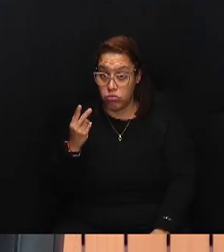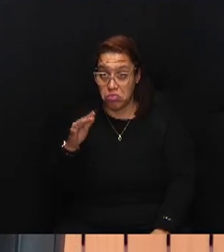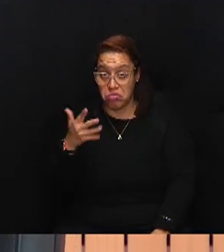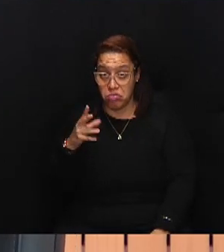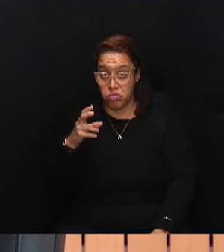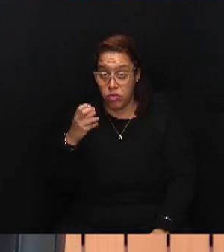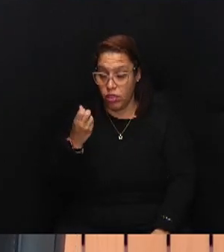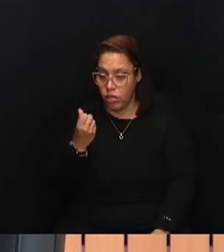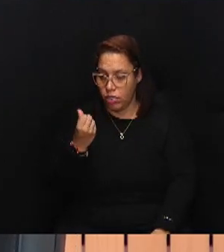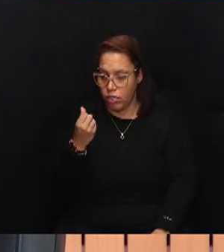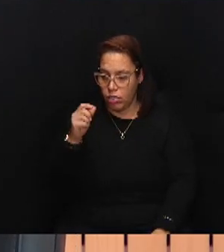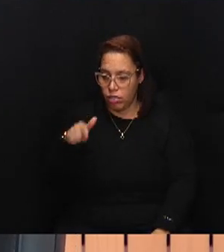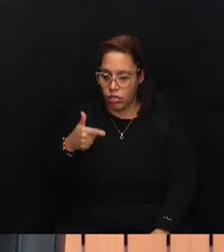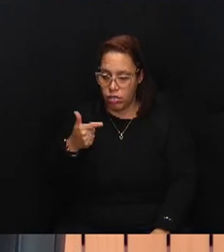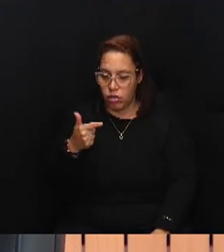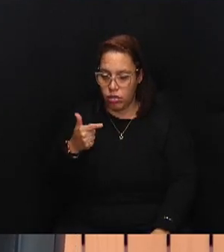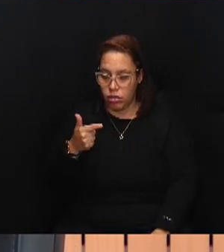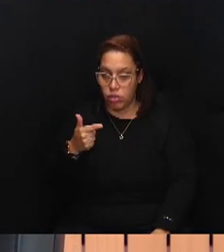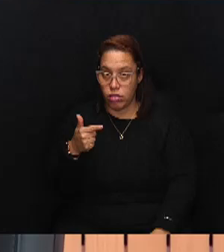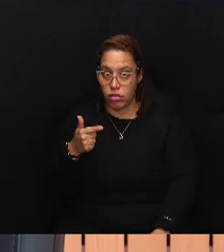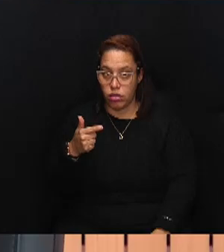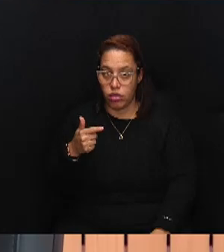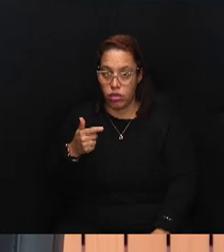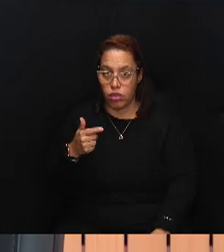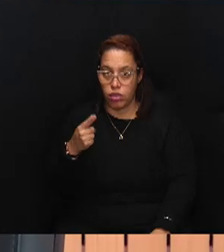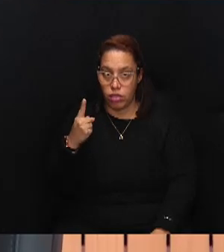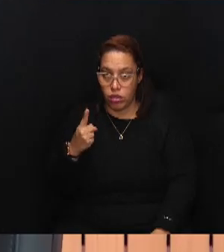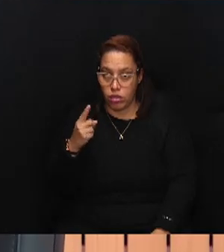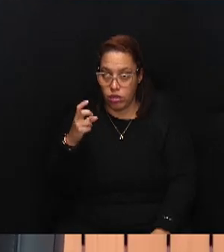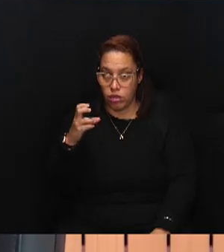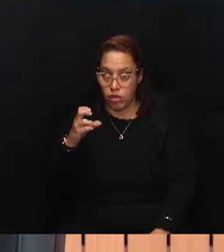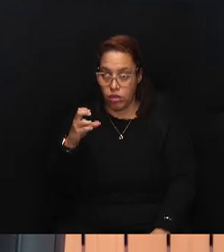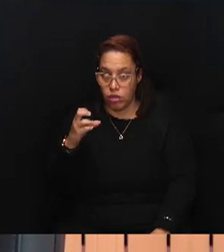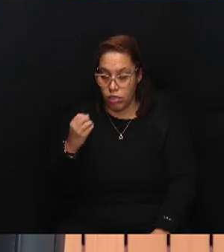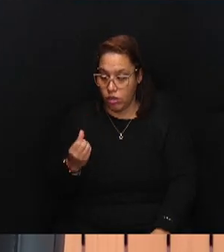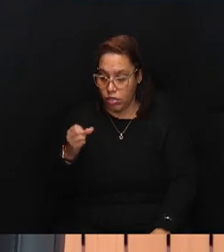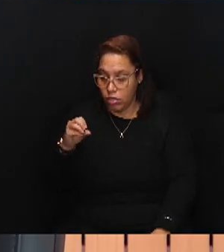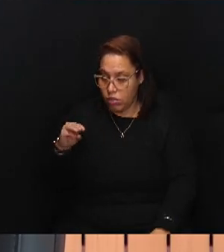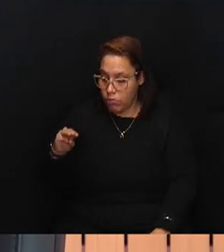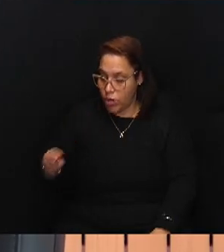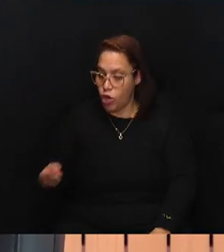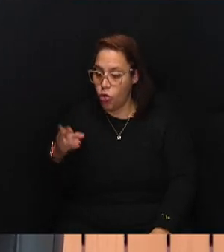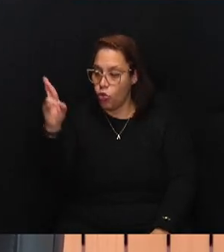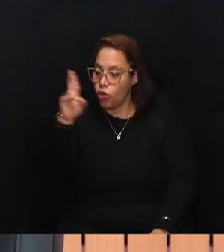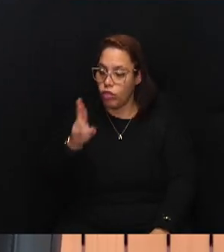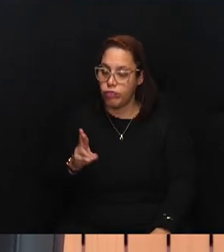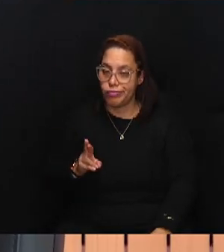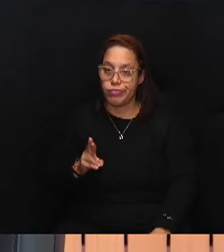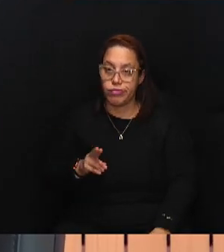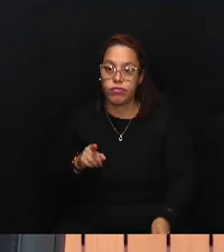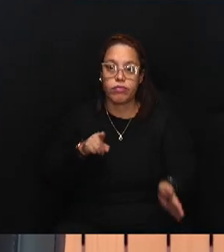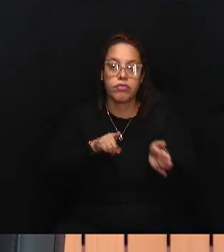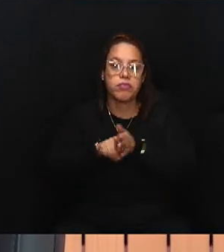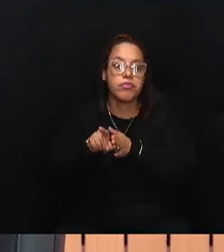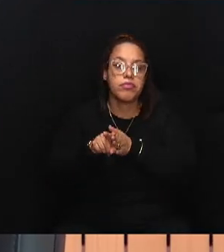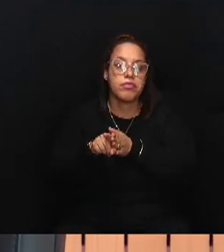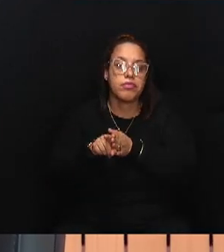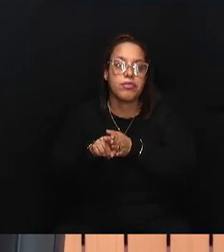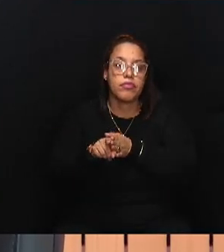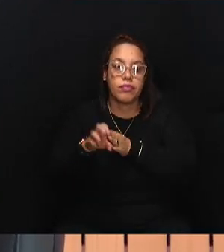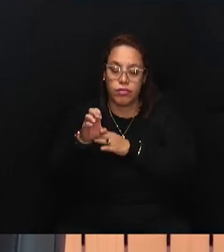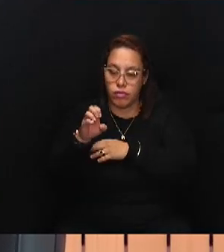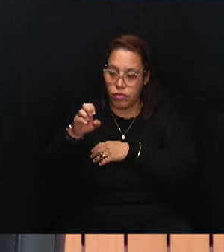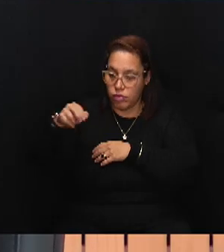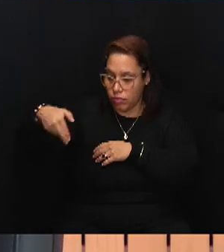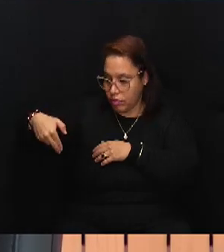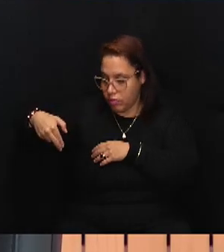aproximadamente R$ 6,00, nós temos um subsídio de R$ 160 milhões. Então, a pergunta que nós fazemos para a INDEC, e